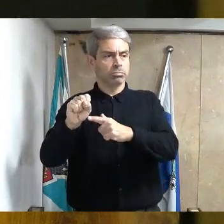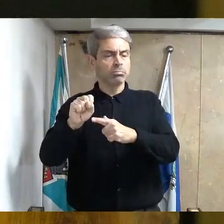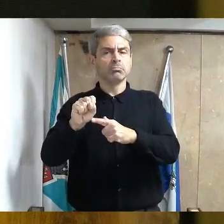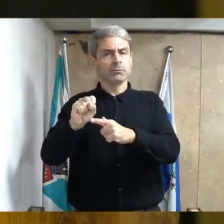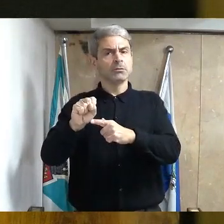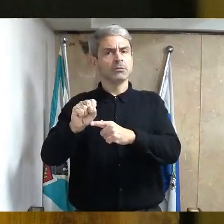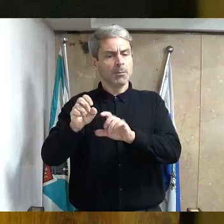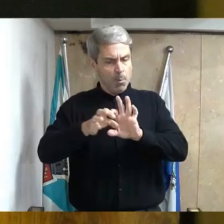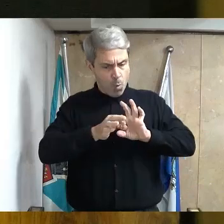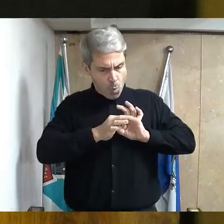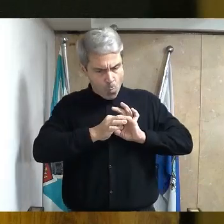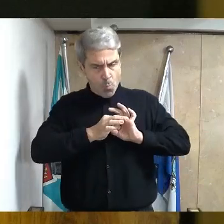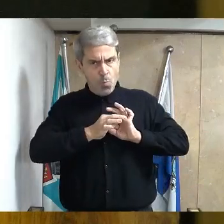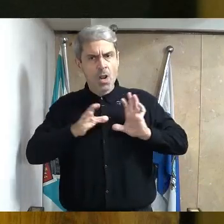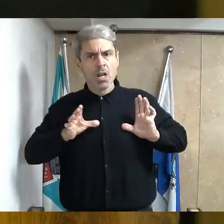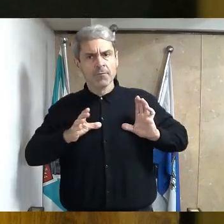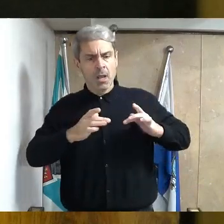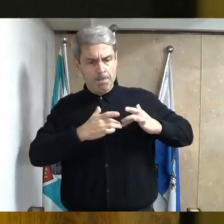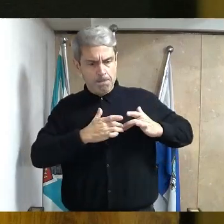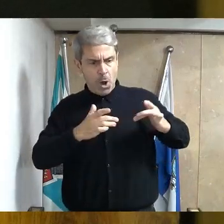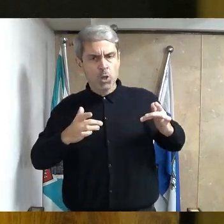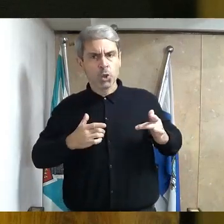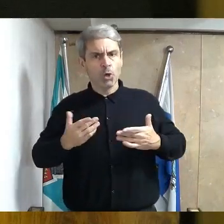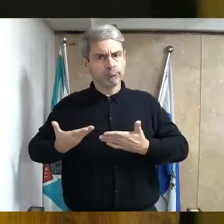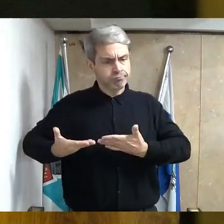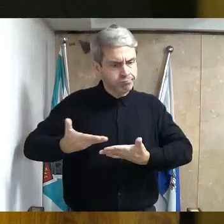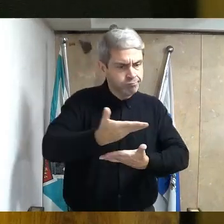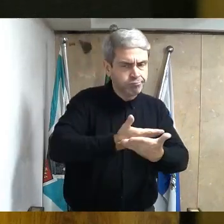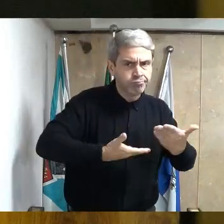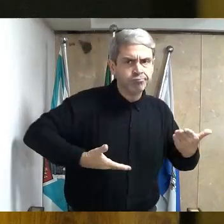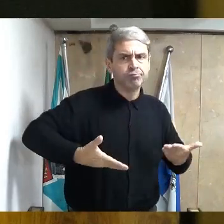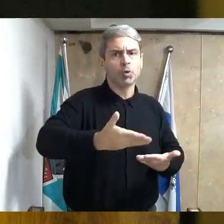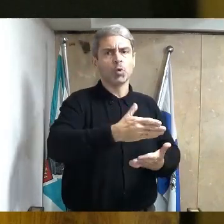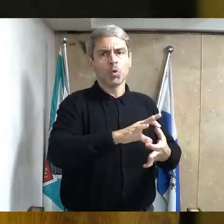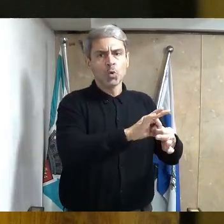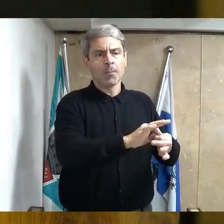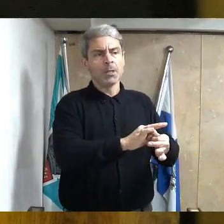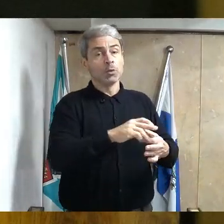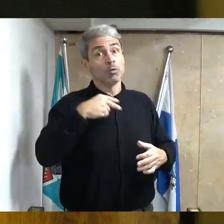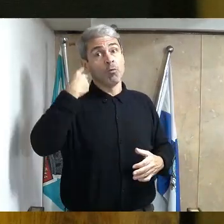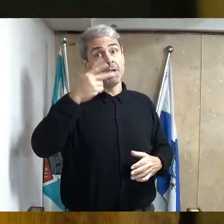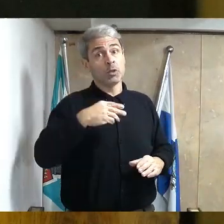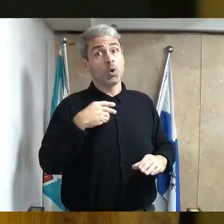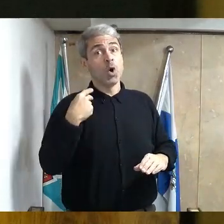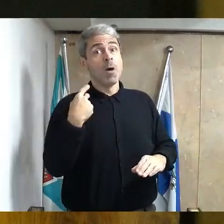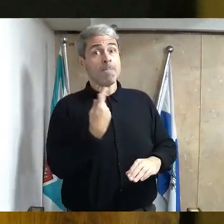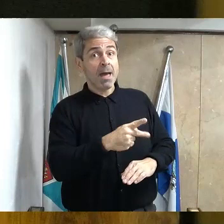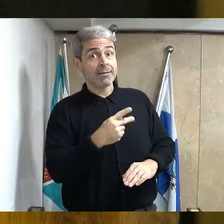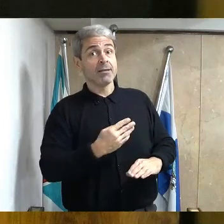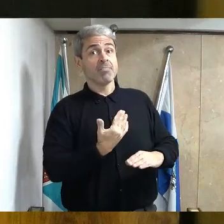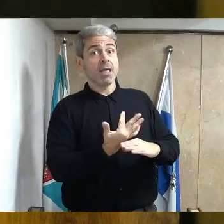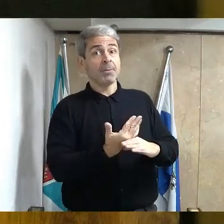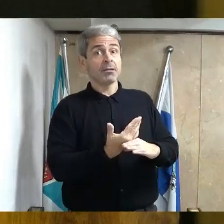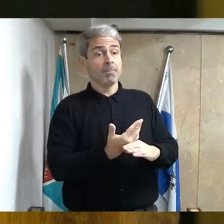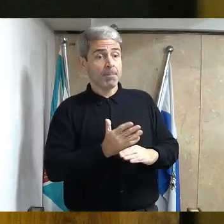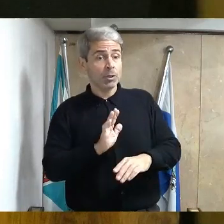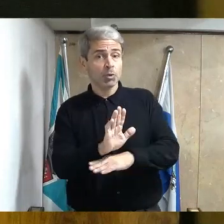à disposição, juntamente com os vereadores desta casa, para enfrentar esse